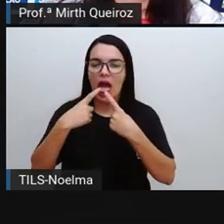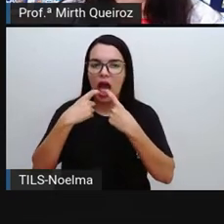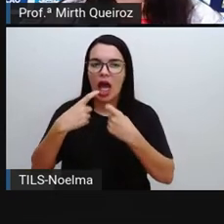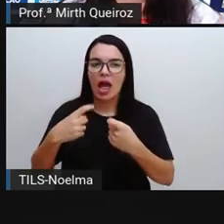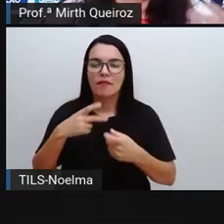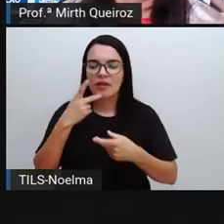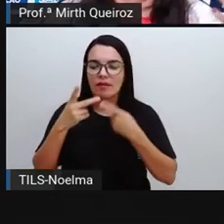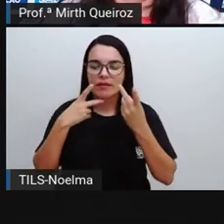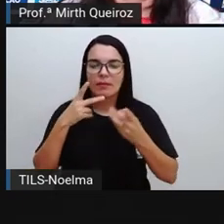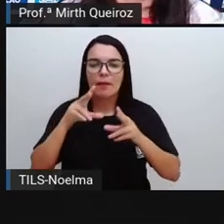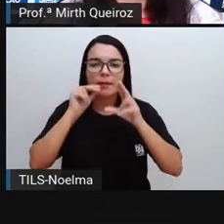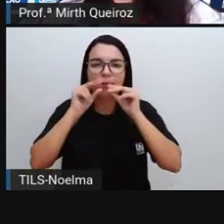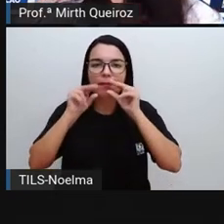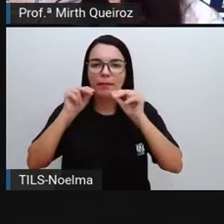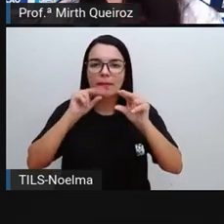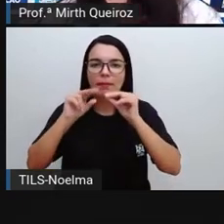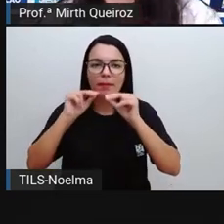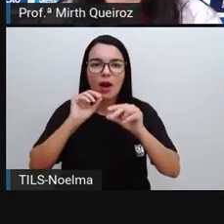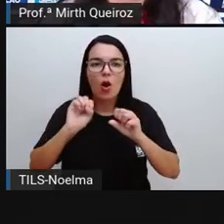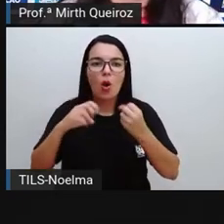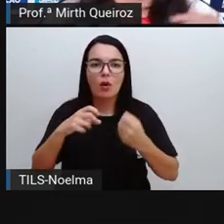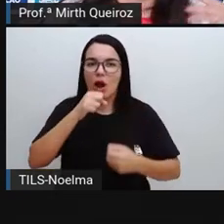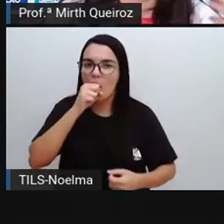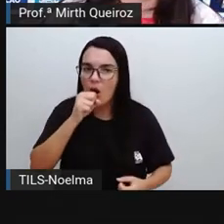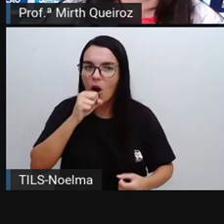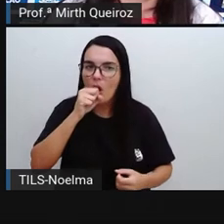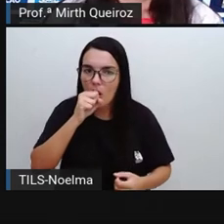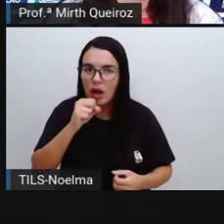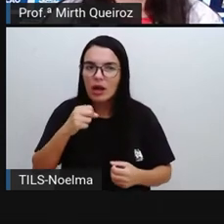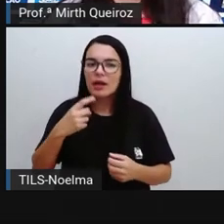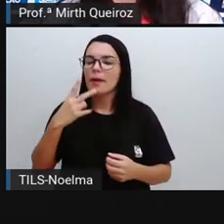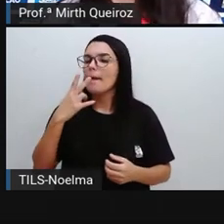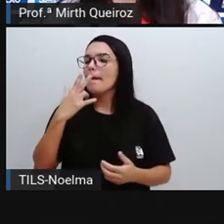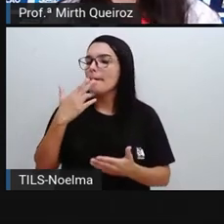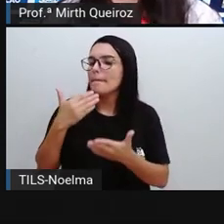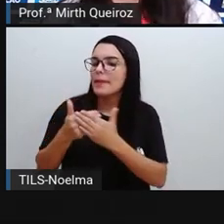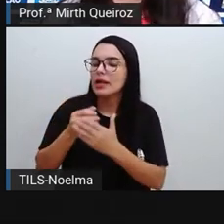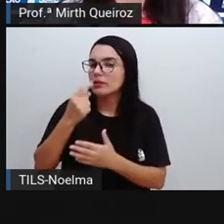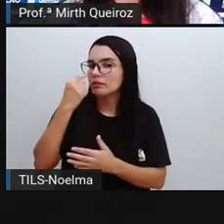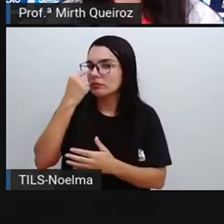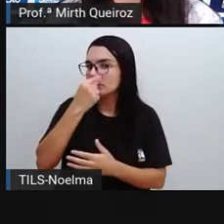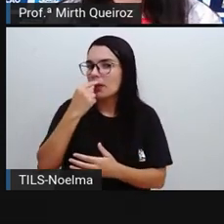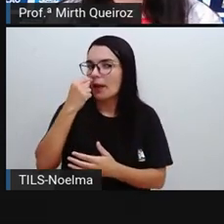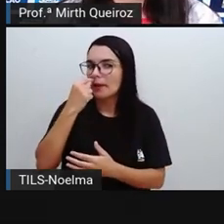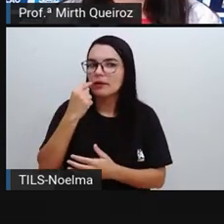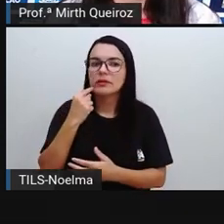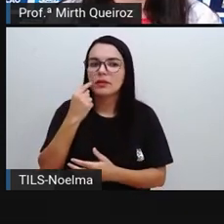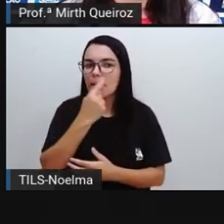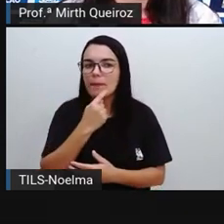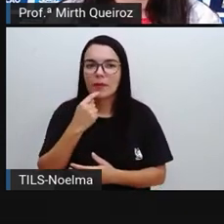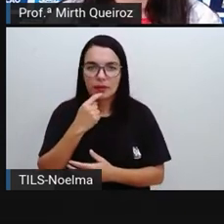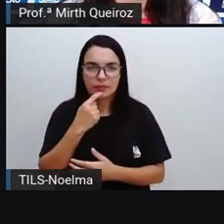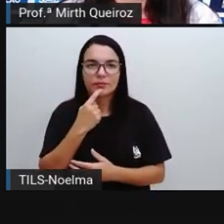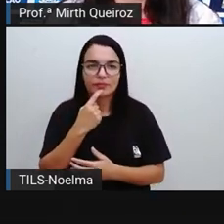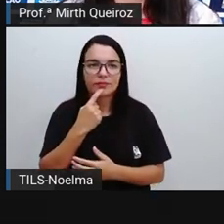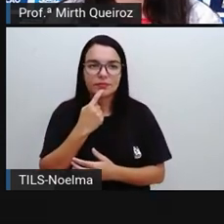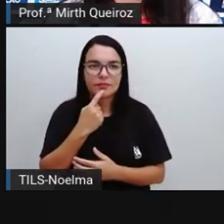está falando ali, ou então quando você tosse, ou quando você espirra, né? Ou então quando, até mesmo quando você pega nos